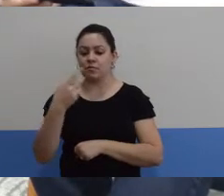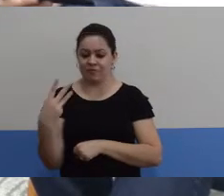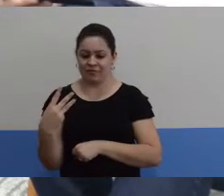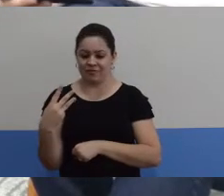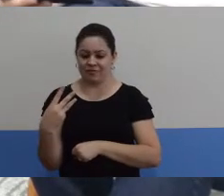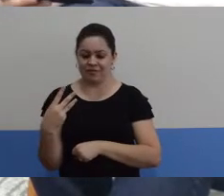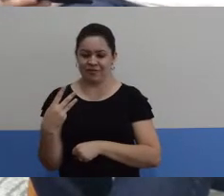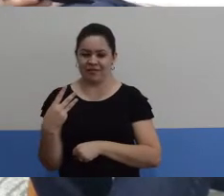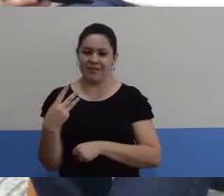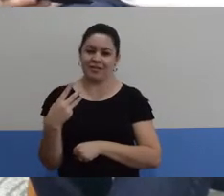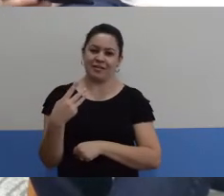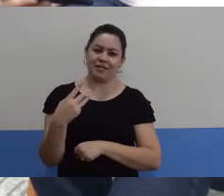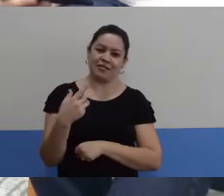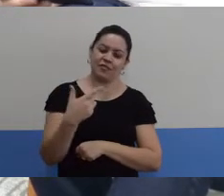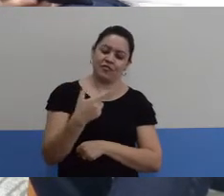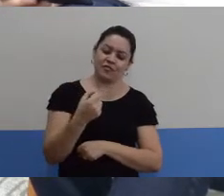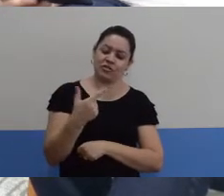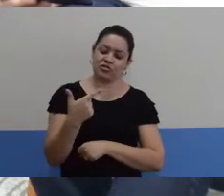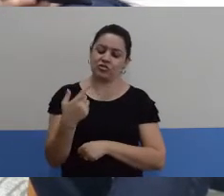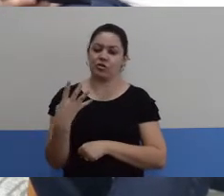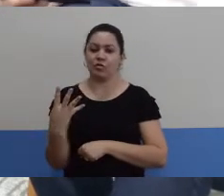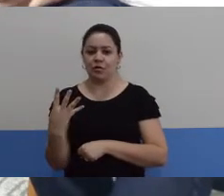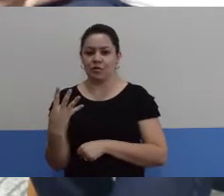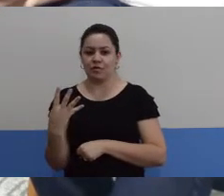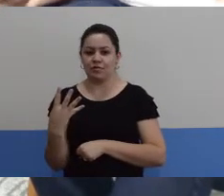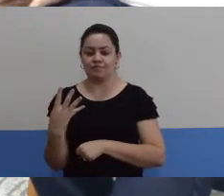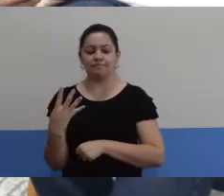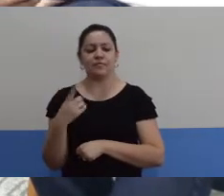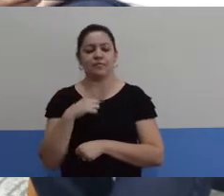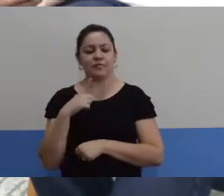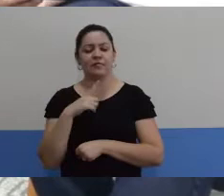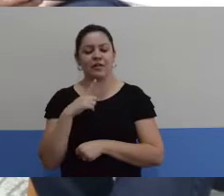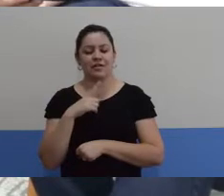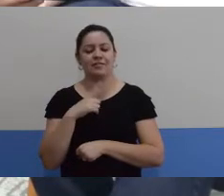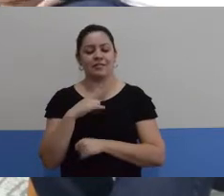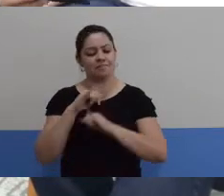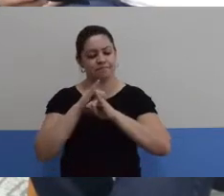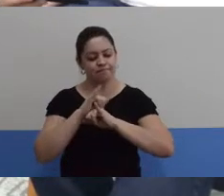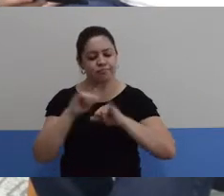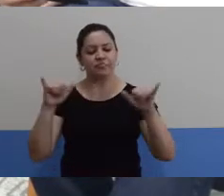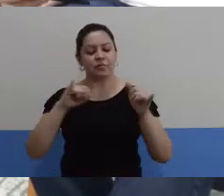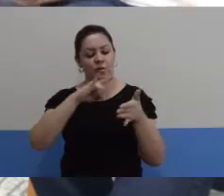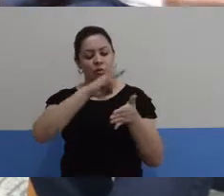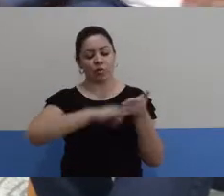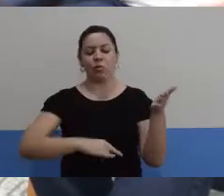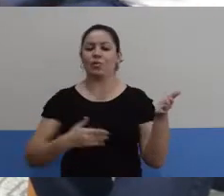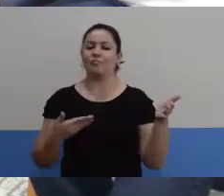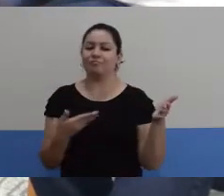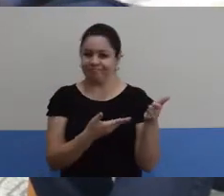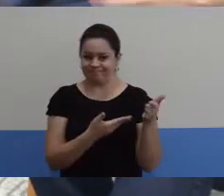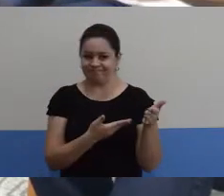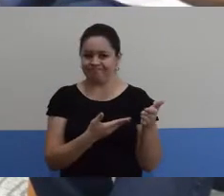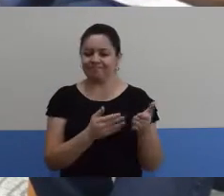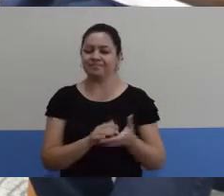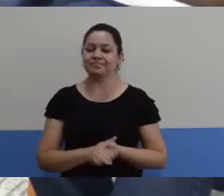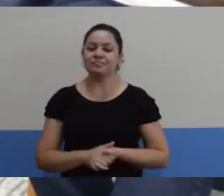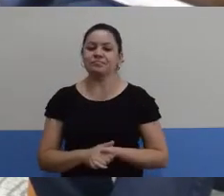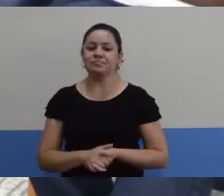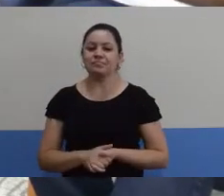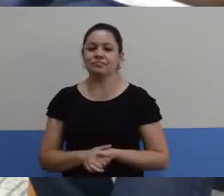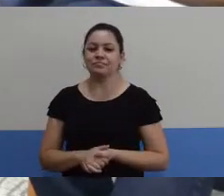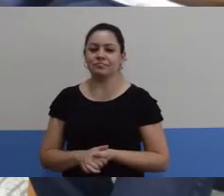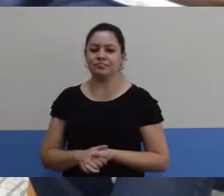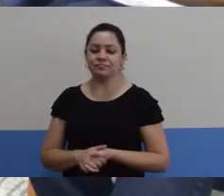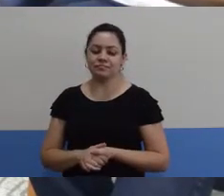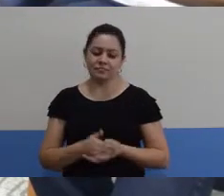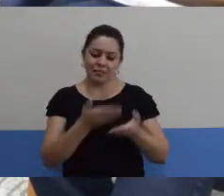2023 e 24. Então aguardamos, né? Vamos aguardar esse documento. Exatamente. Queremos então agora falar novamente